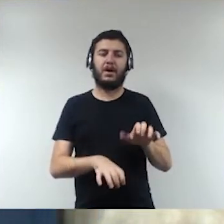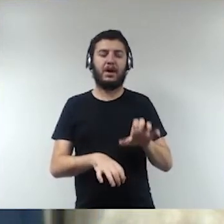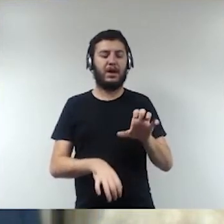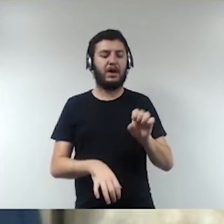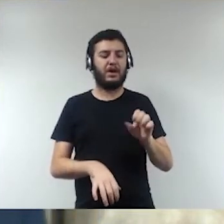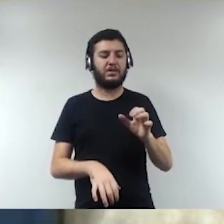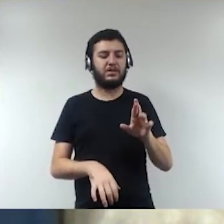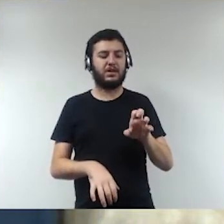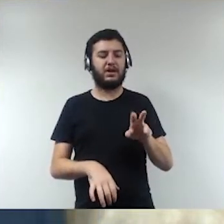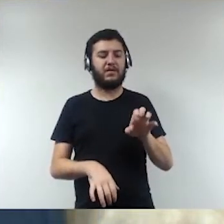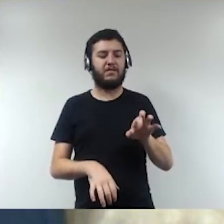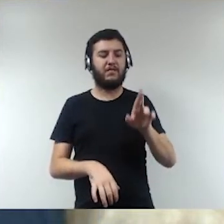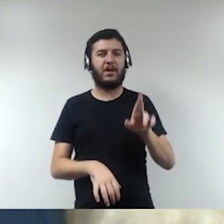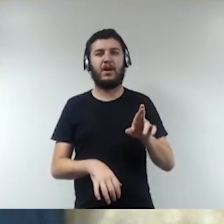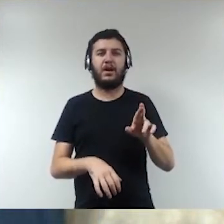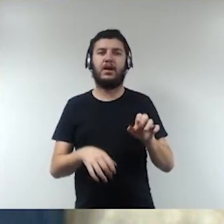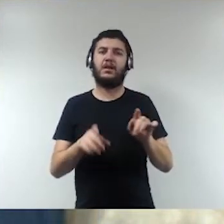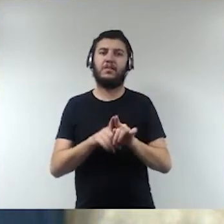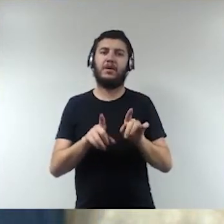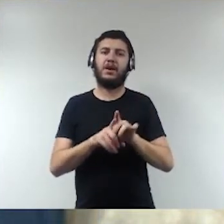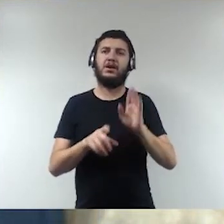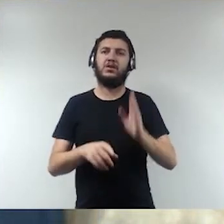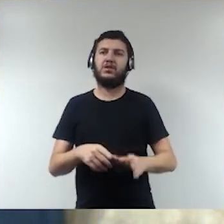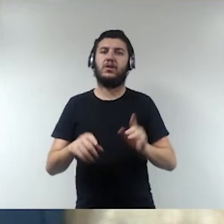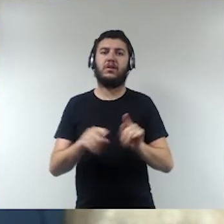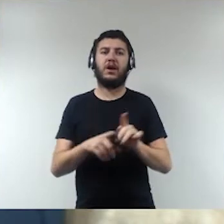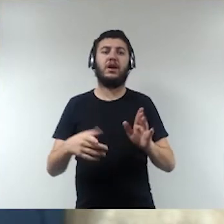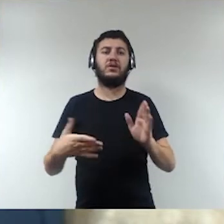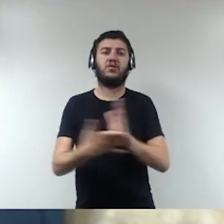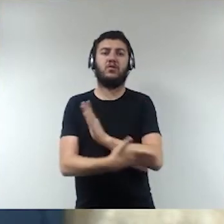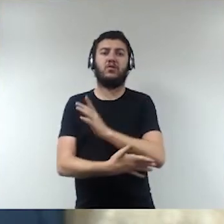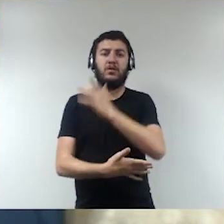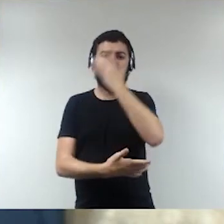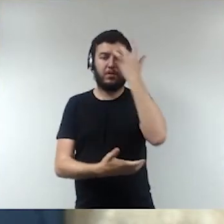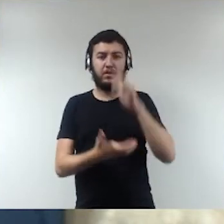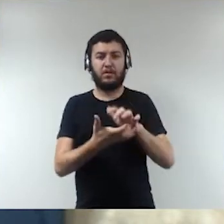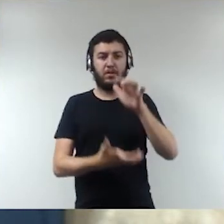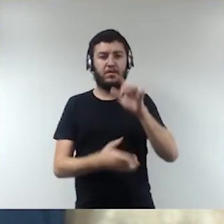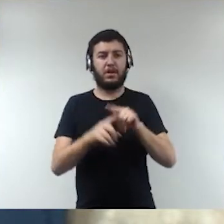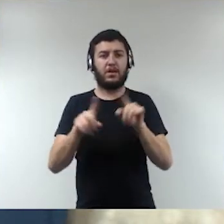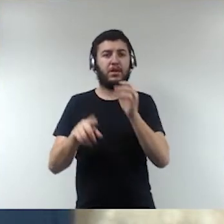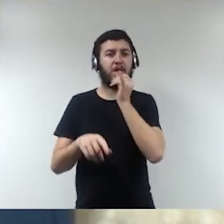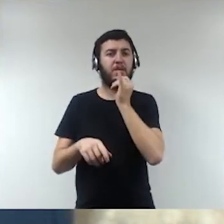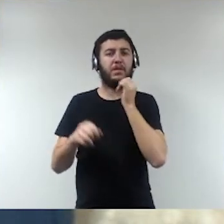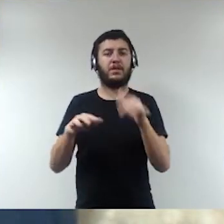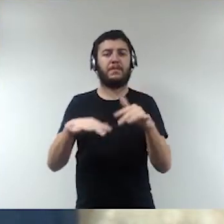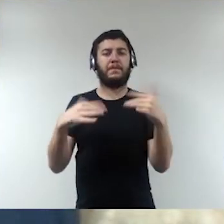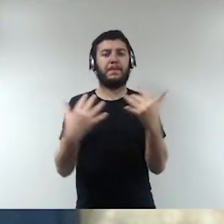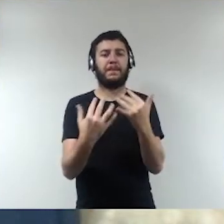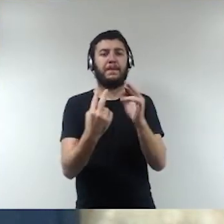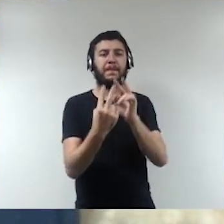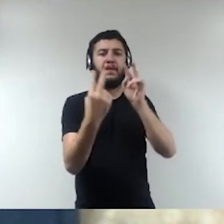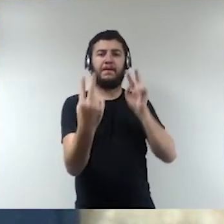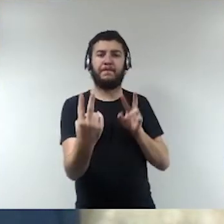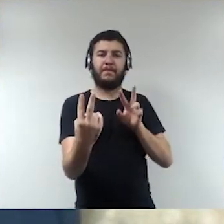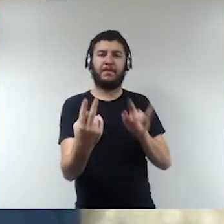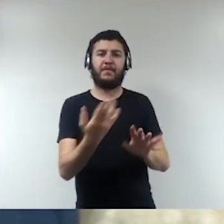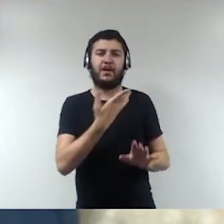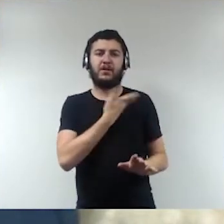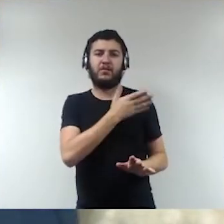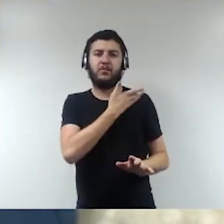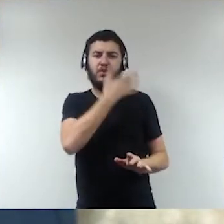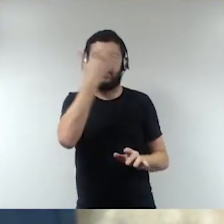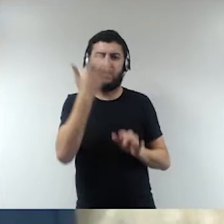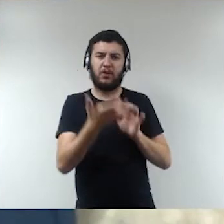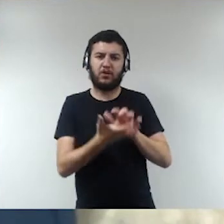advogados idosos. E a gente não pode deixar que a audiência por videoconferência, sessão por videoconferência, exclua ainda mais. Eu acho que a gente não